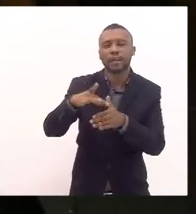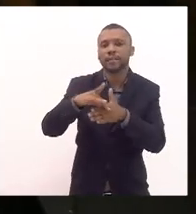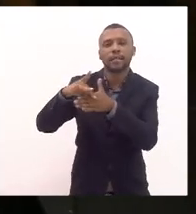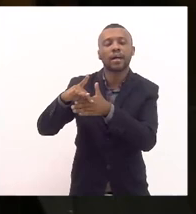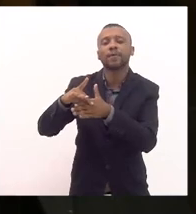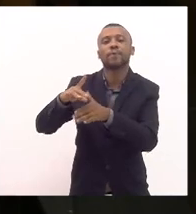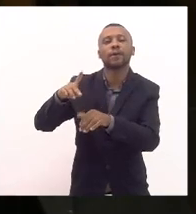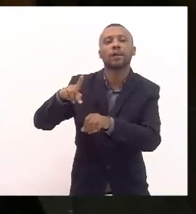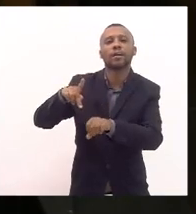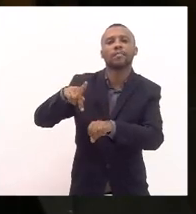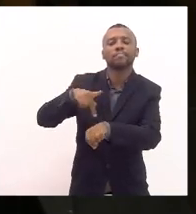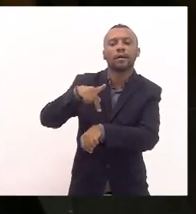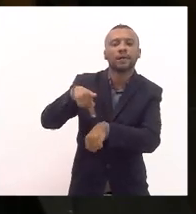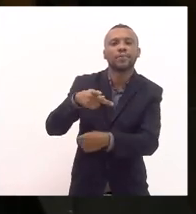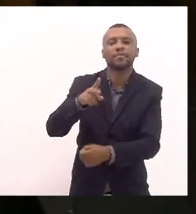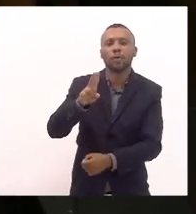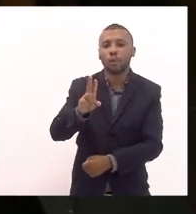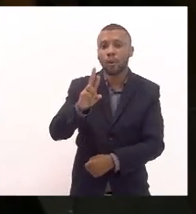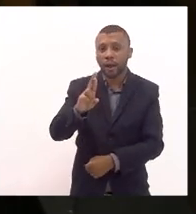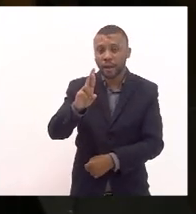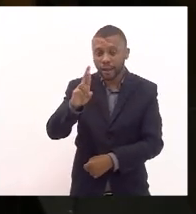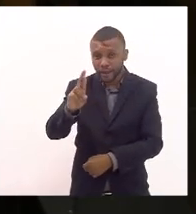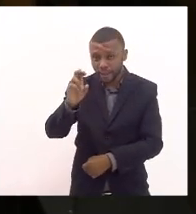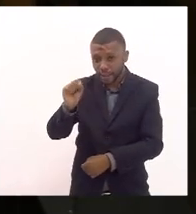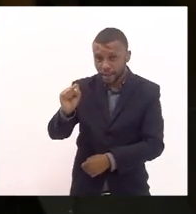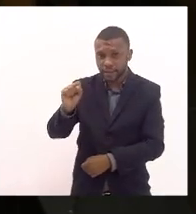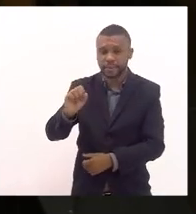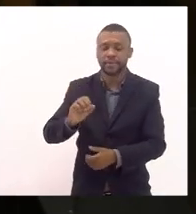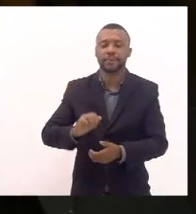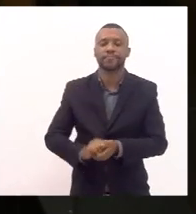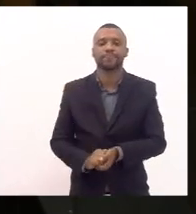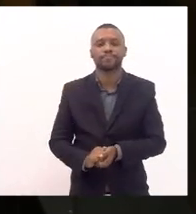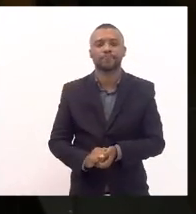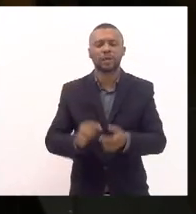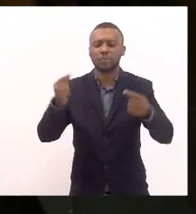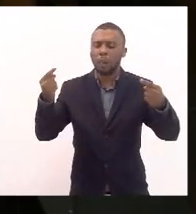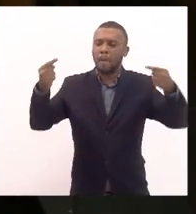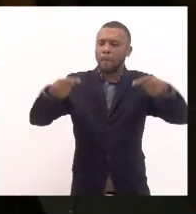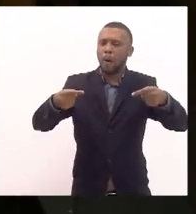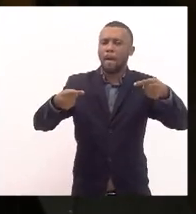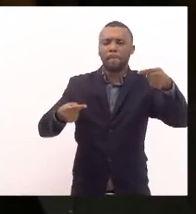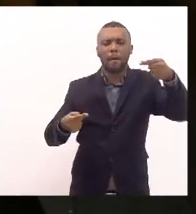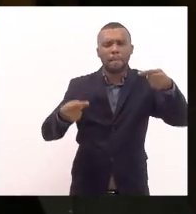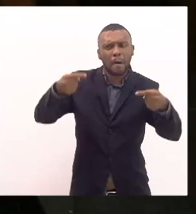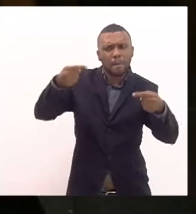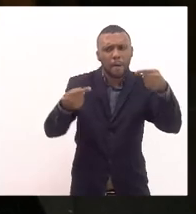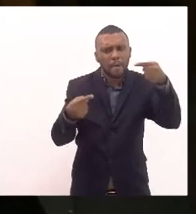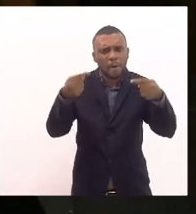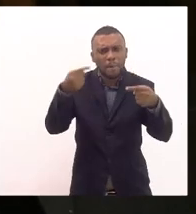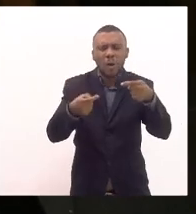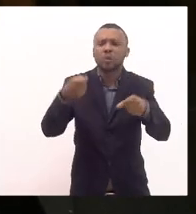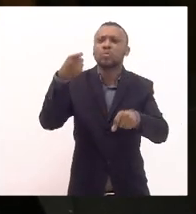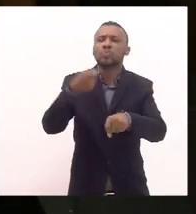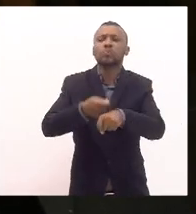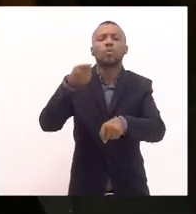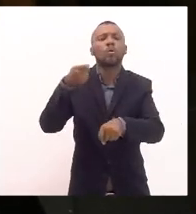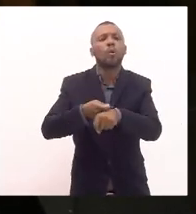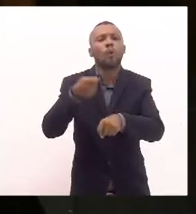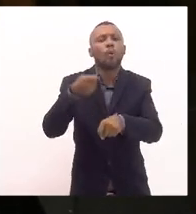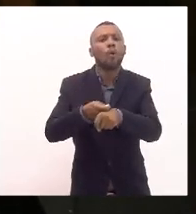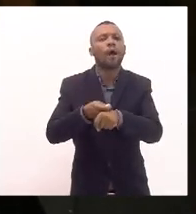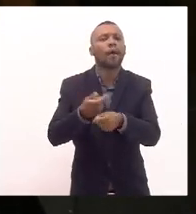e pela antiga União Soviética Bom dia Vilma disputa o puríssima